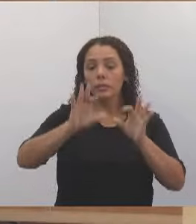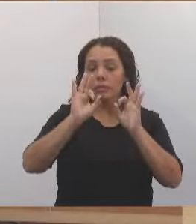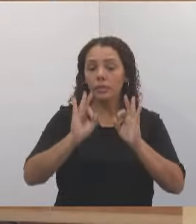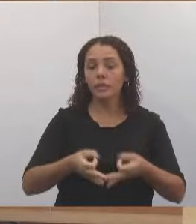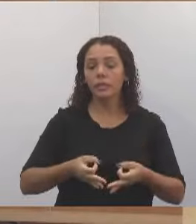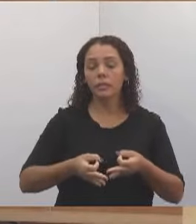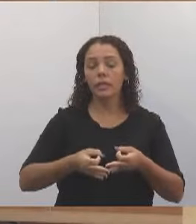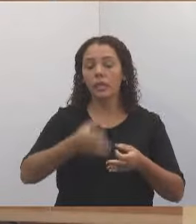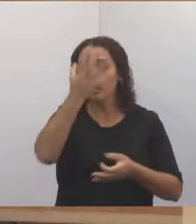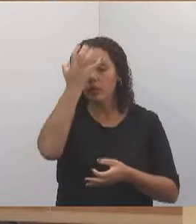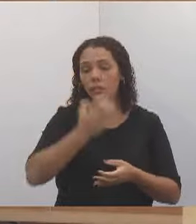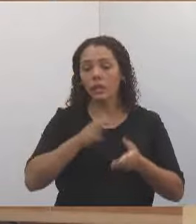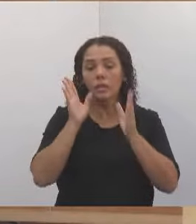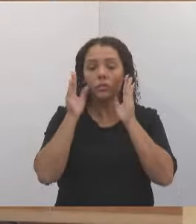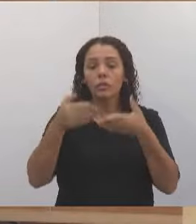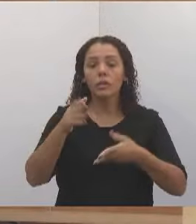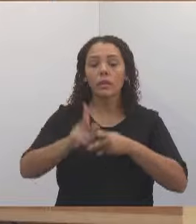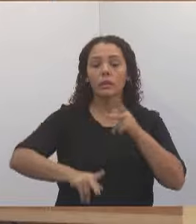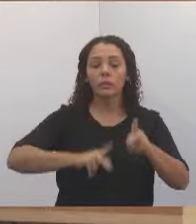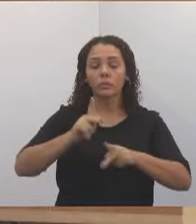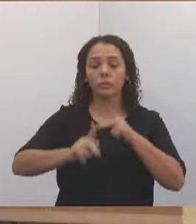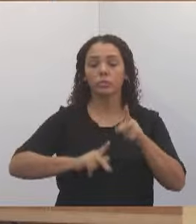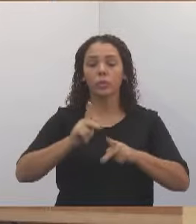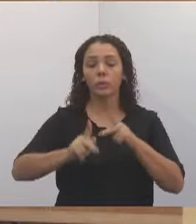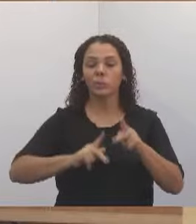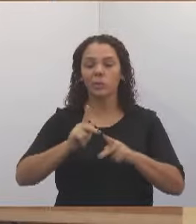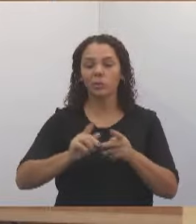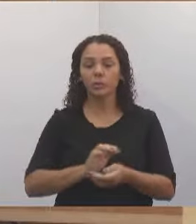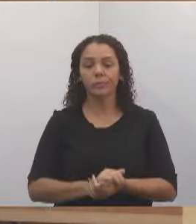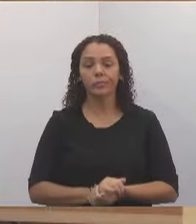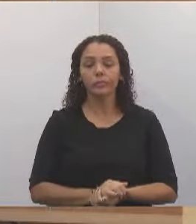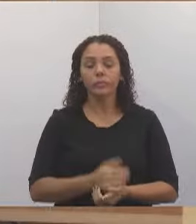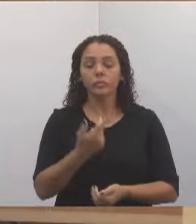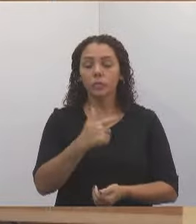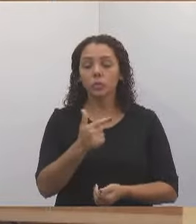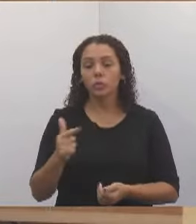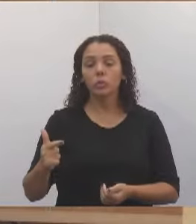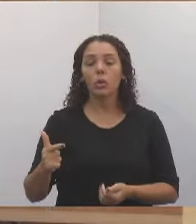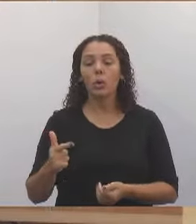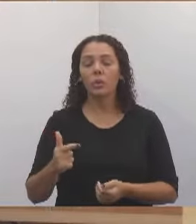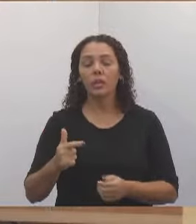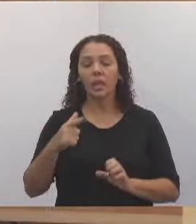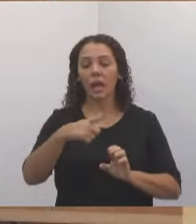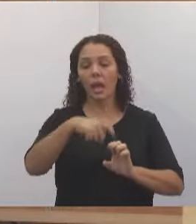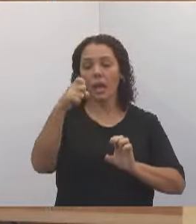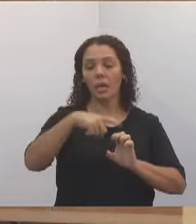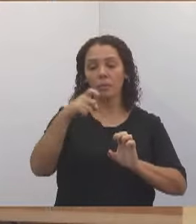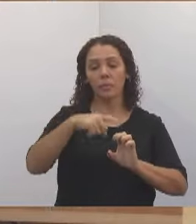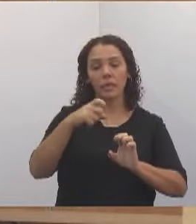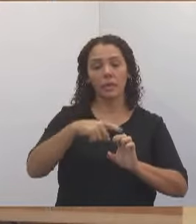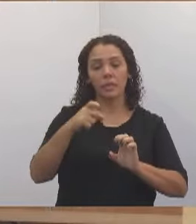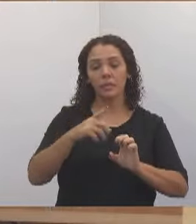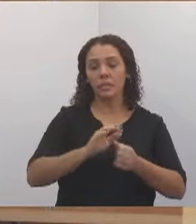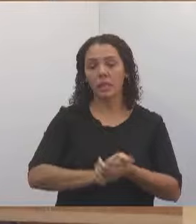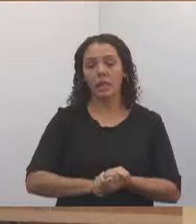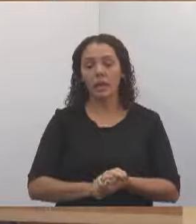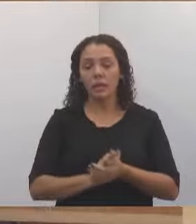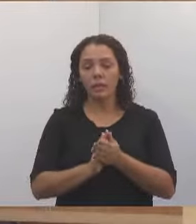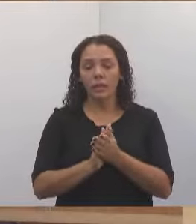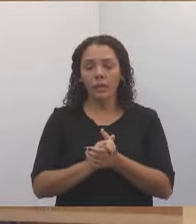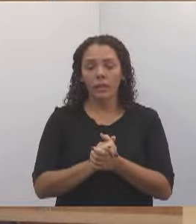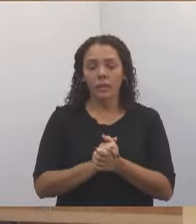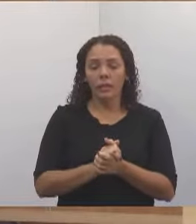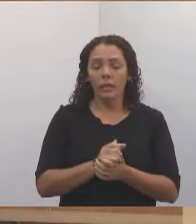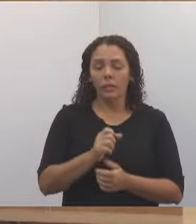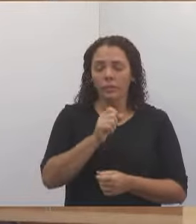política voltada para a população, sem ter investimento de empresário, fazer uma política, gastando sola de